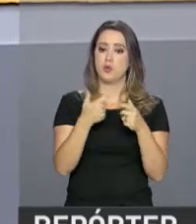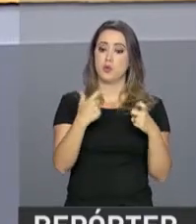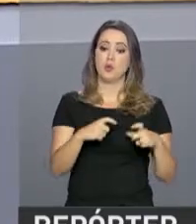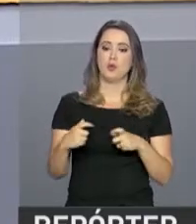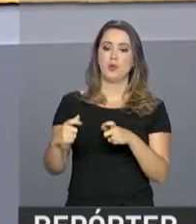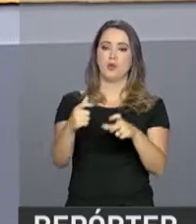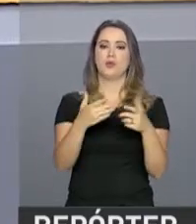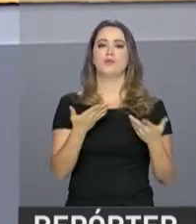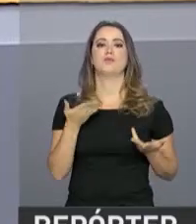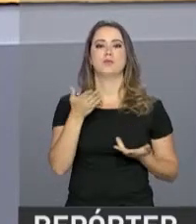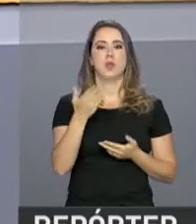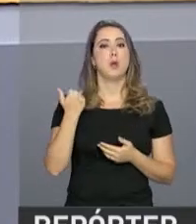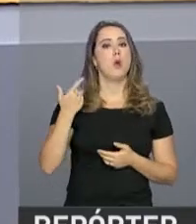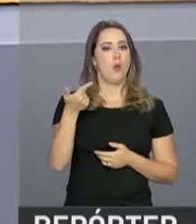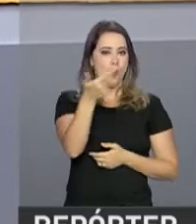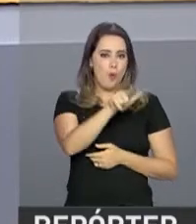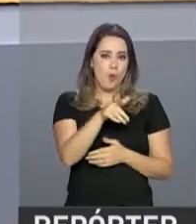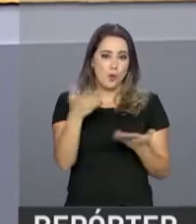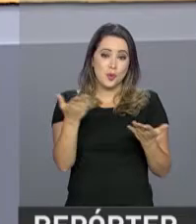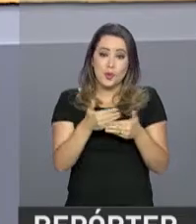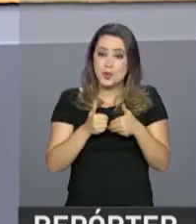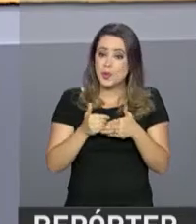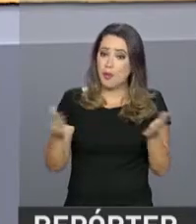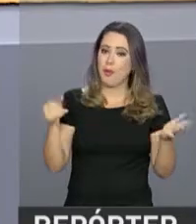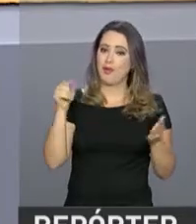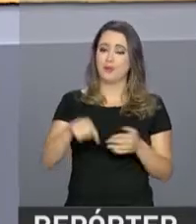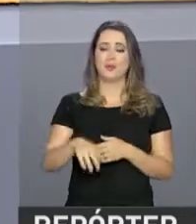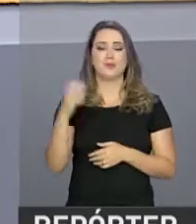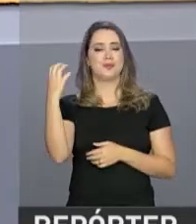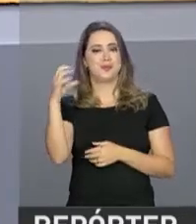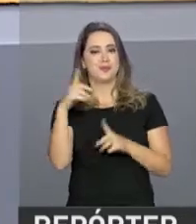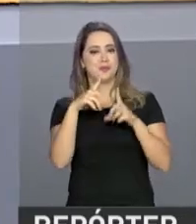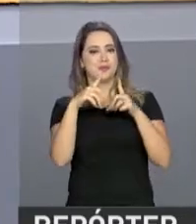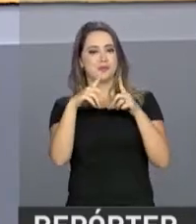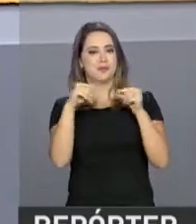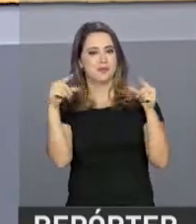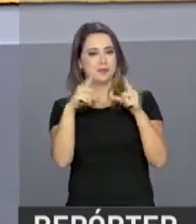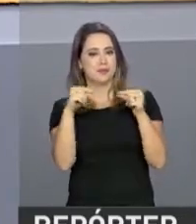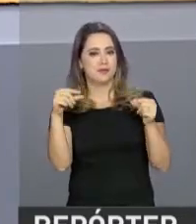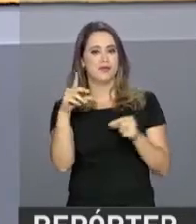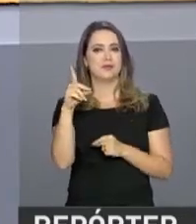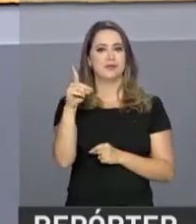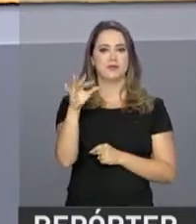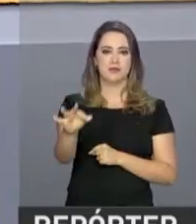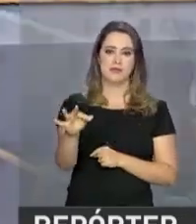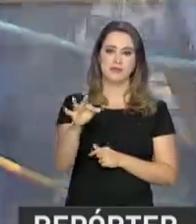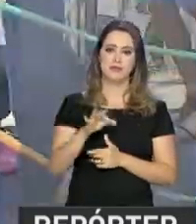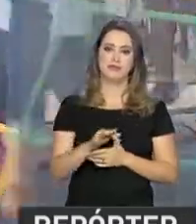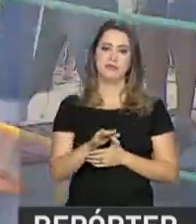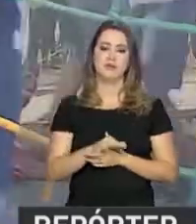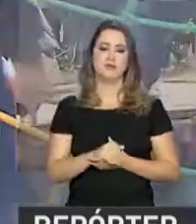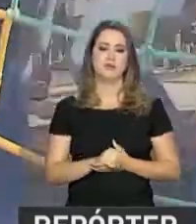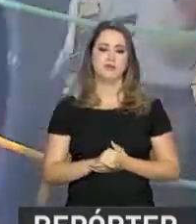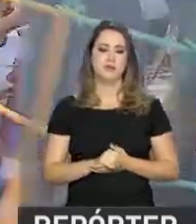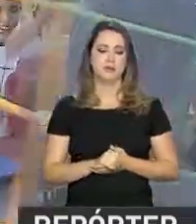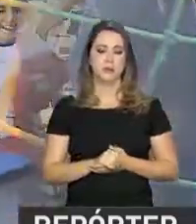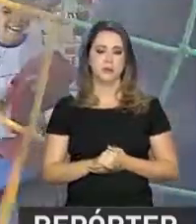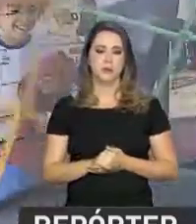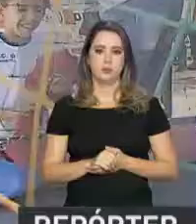projetos. E mais um CEU foi inaugurado hoje, desta vez em Ceilândia, aqui no Distrito Federal.